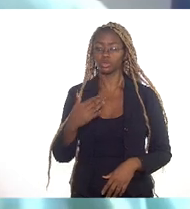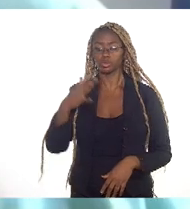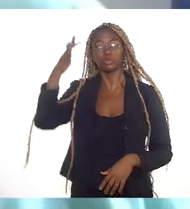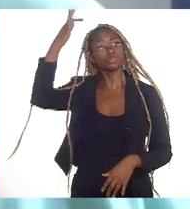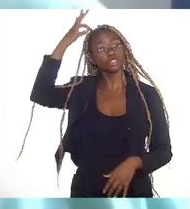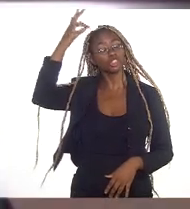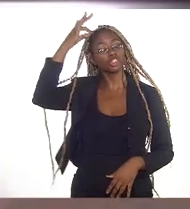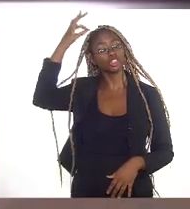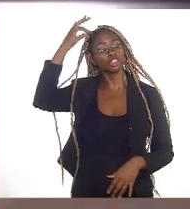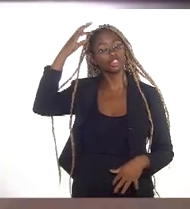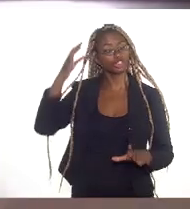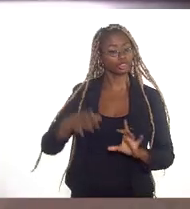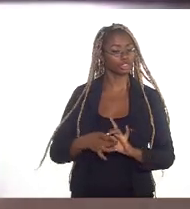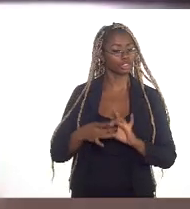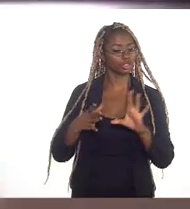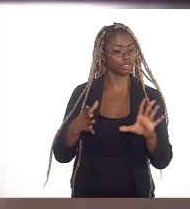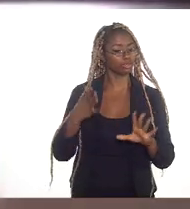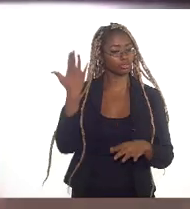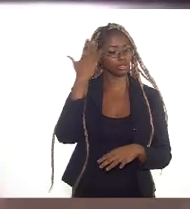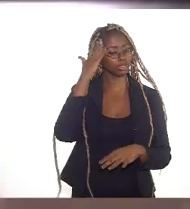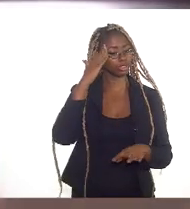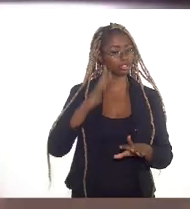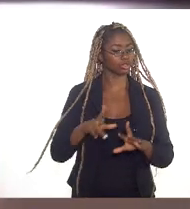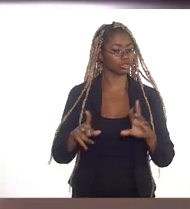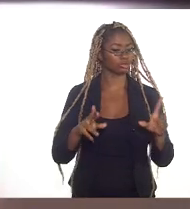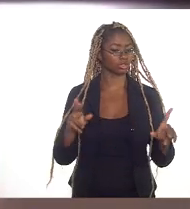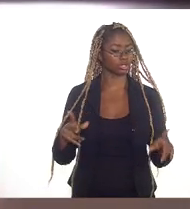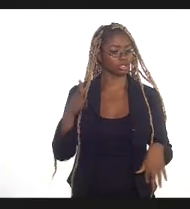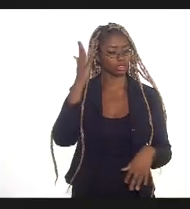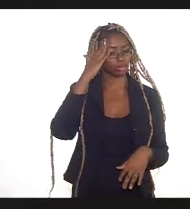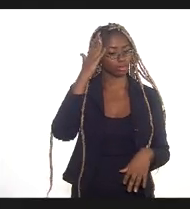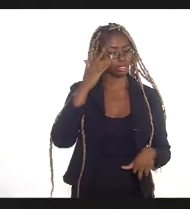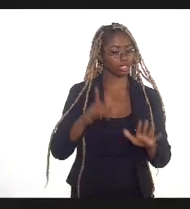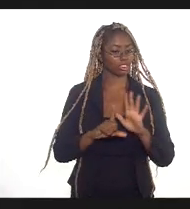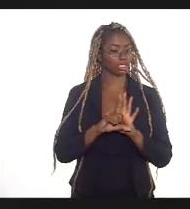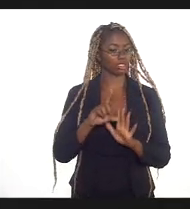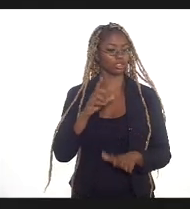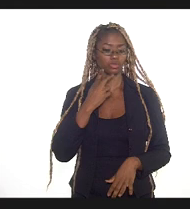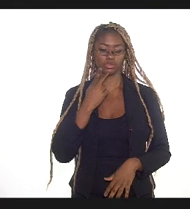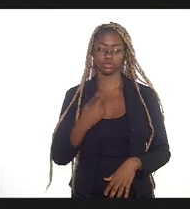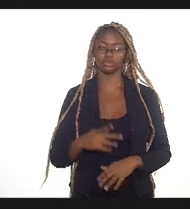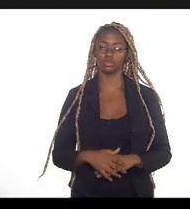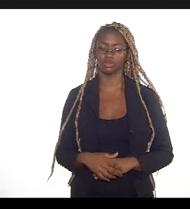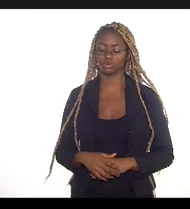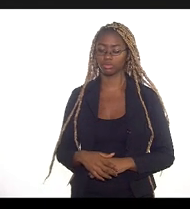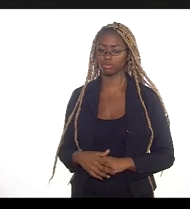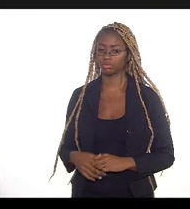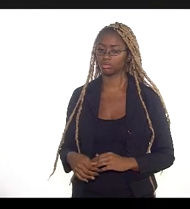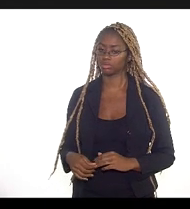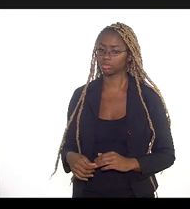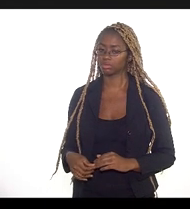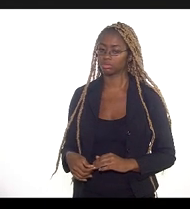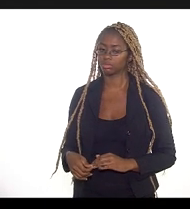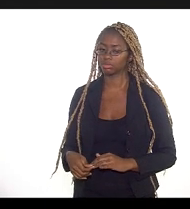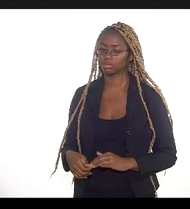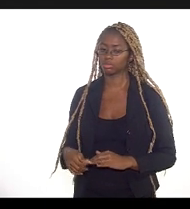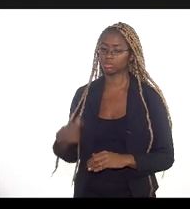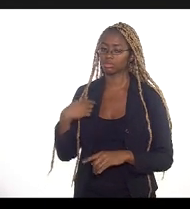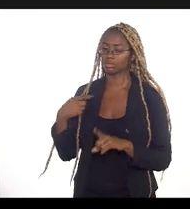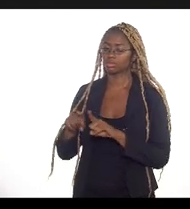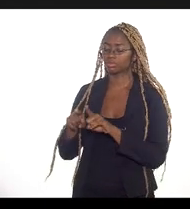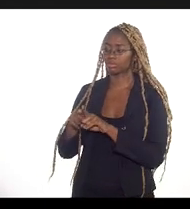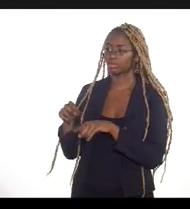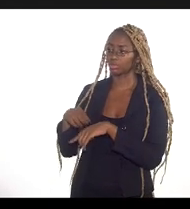conviver com a diferença e reconhecer o que a lei diz. Para encaminhar, presidente. Presidente, para encaminhar, por favor,